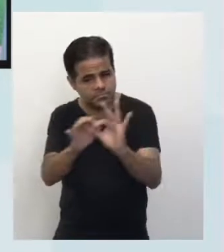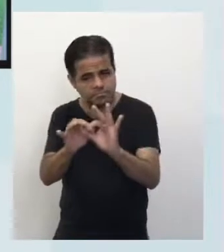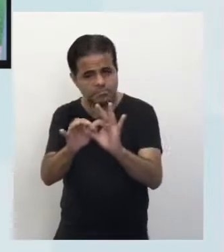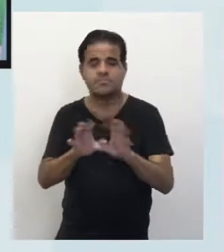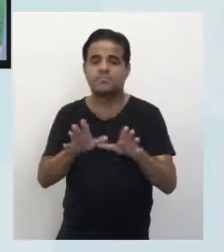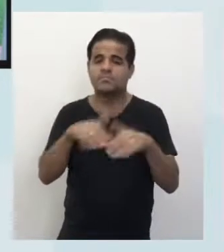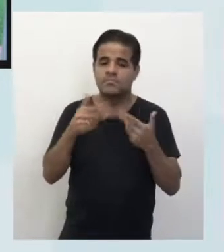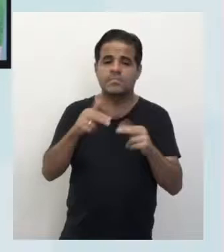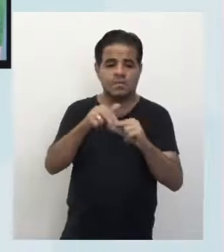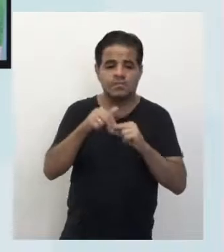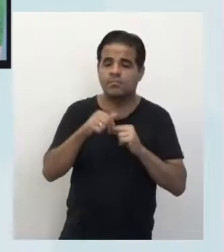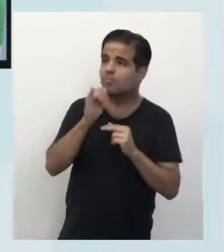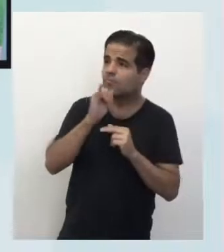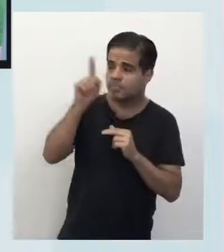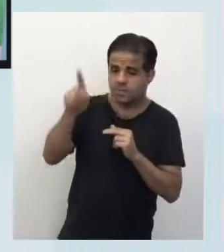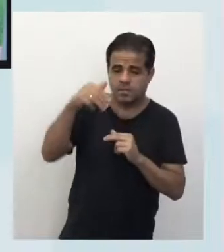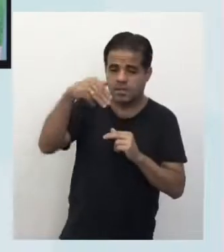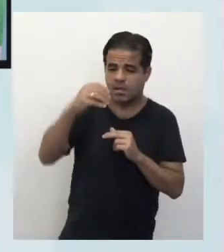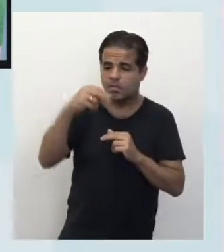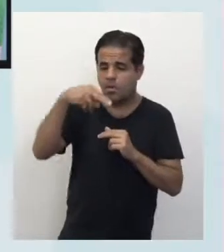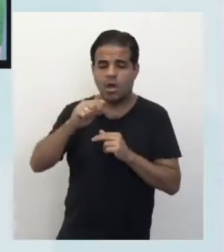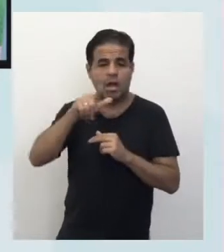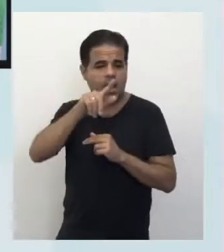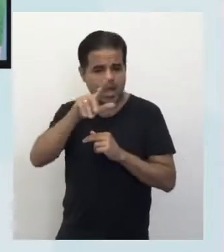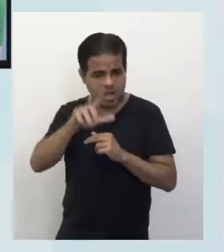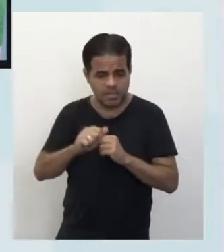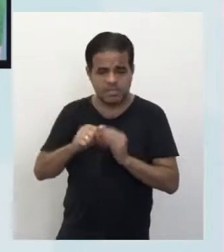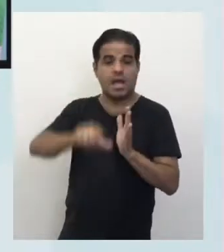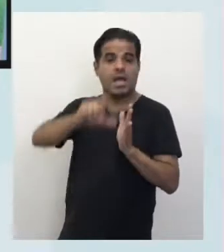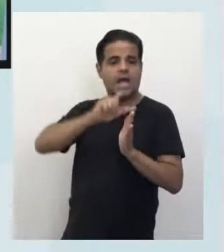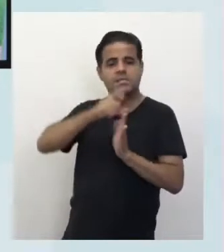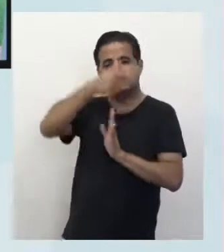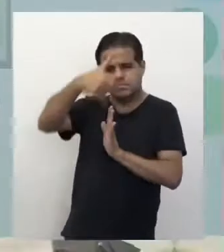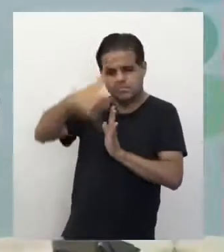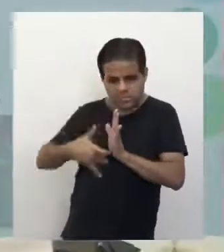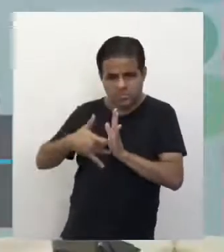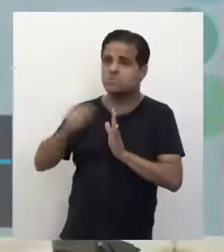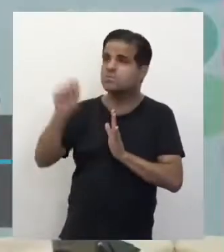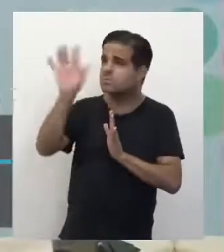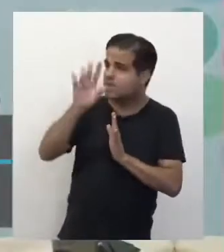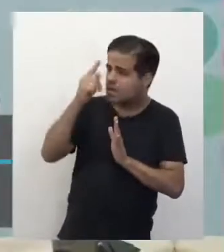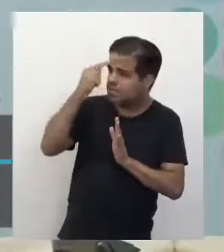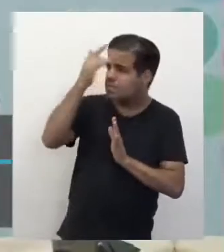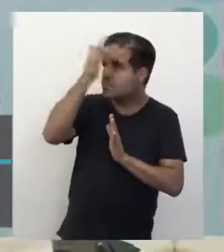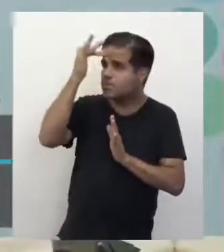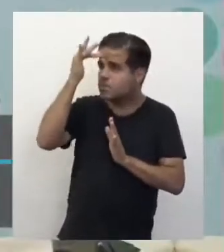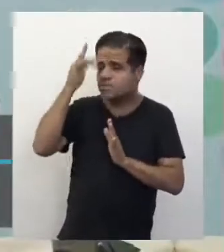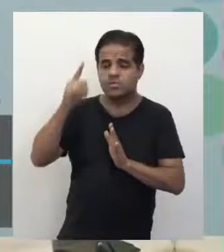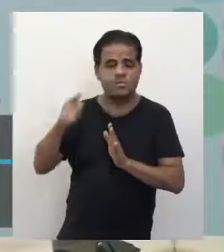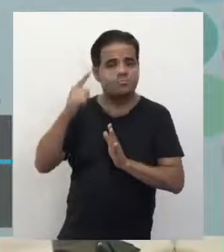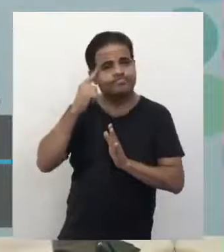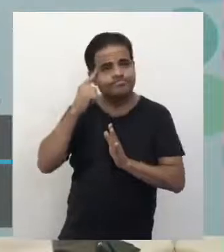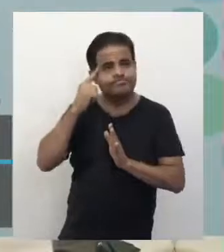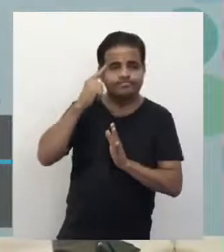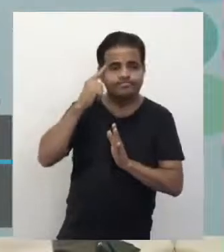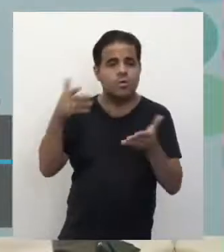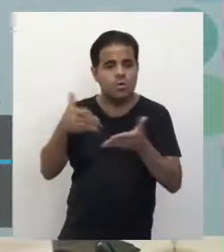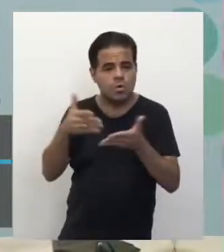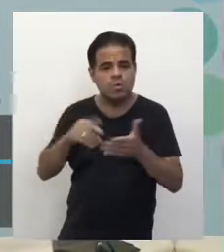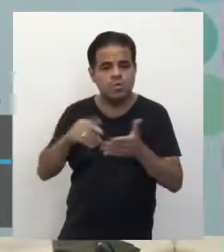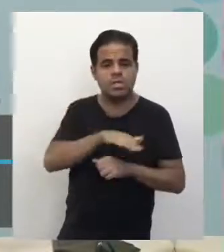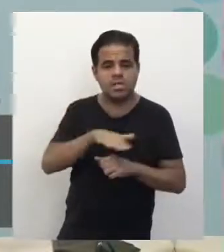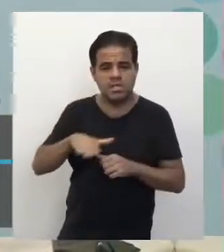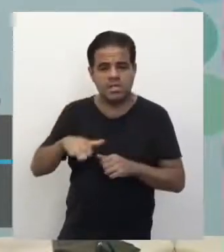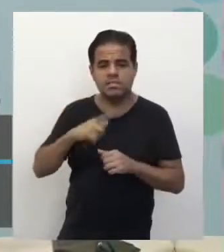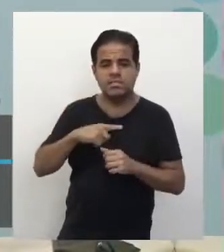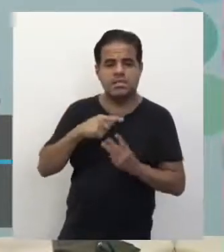Por exemplo, esse da Mona Lisa que nós vimos anteriormente, né? Essa imagem, uma pessoa que, sei lá, hoje é criança,